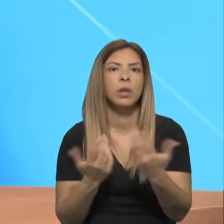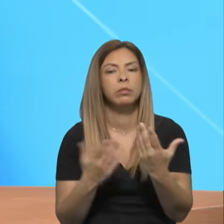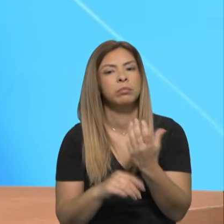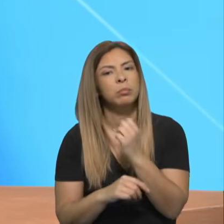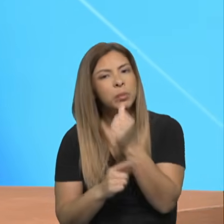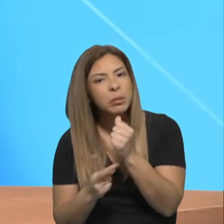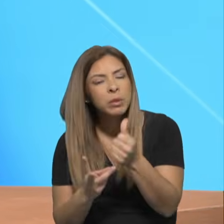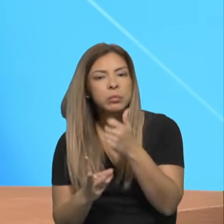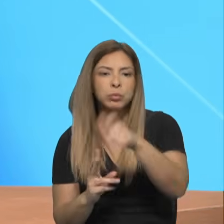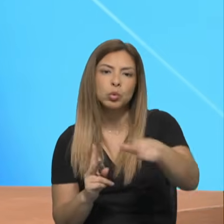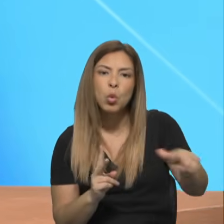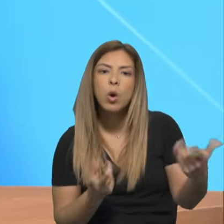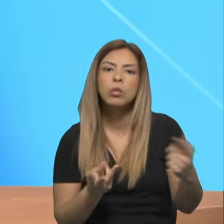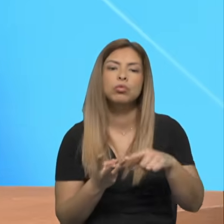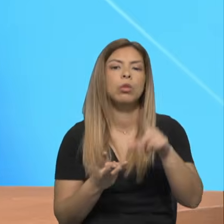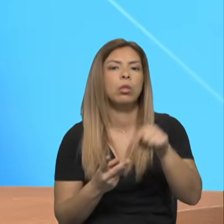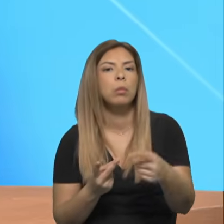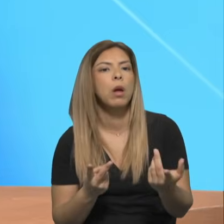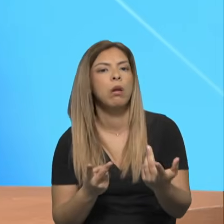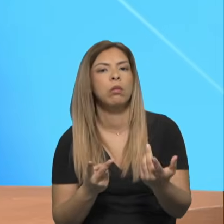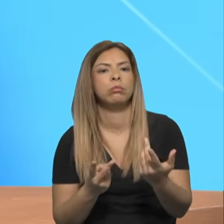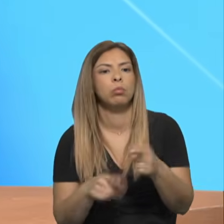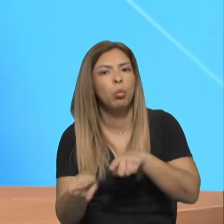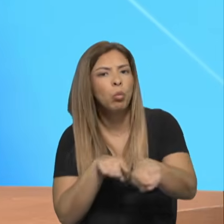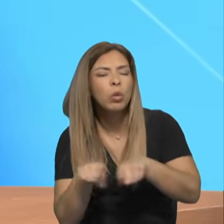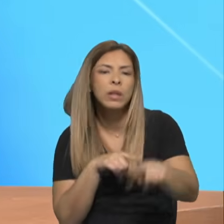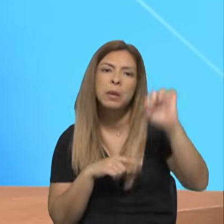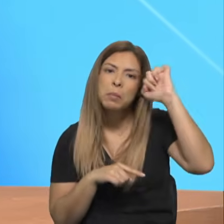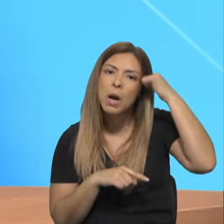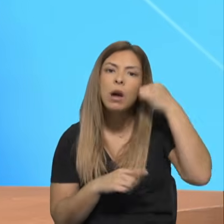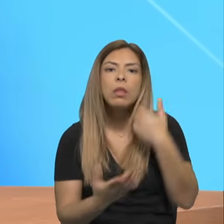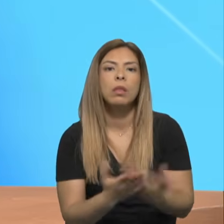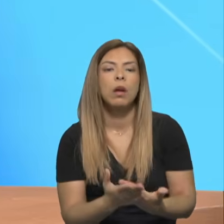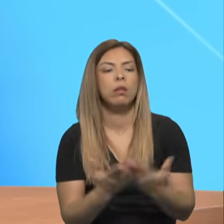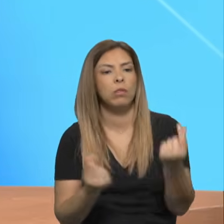vidas humanas, mas não só, também do ponto de vista político e económico.